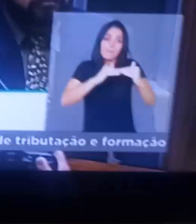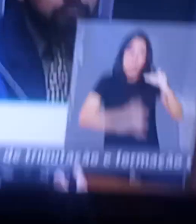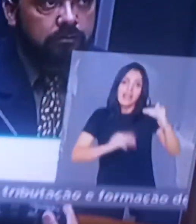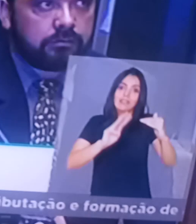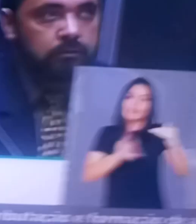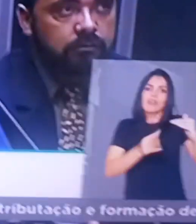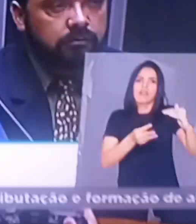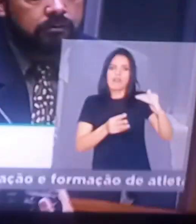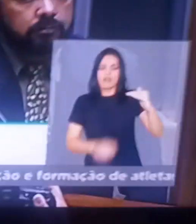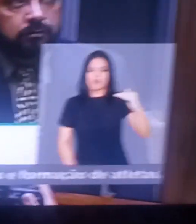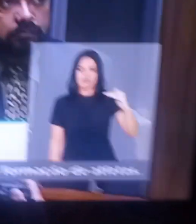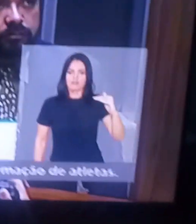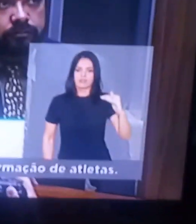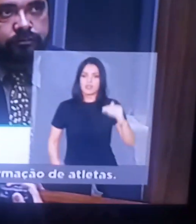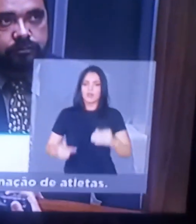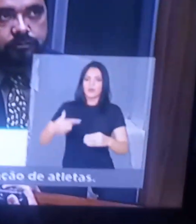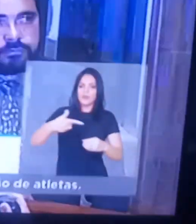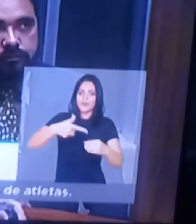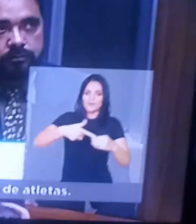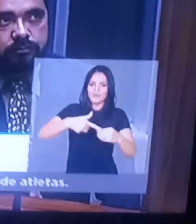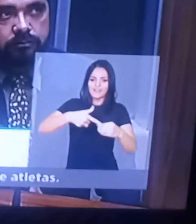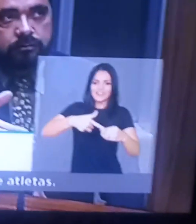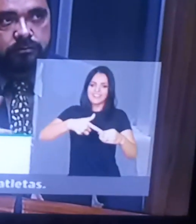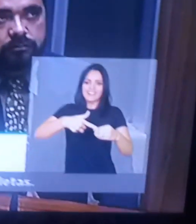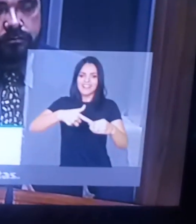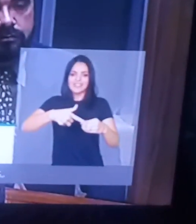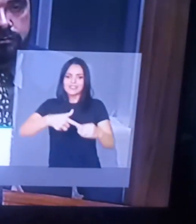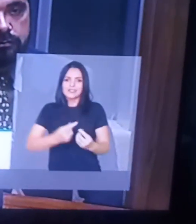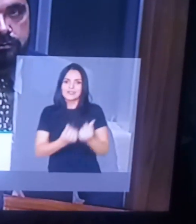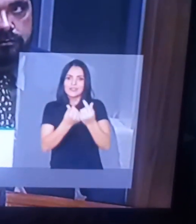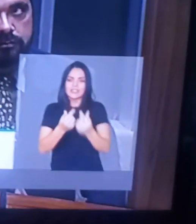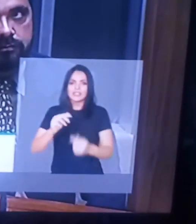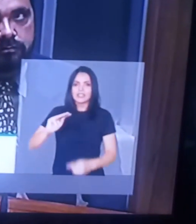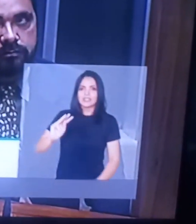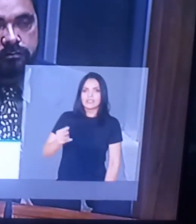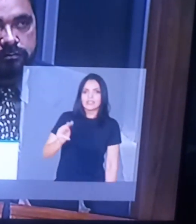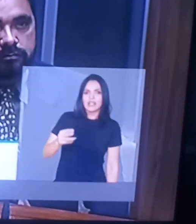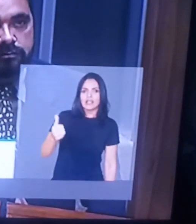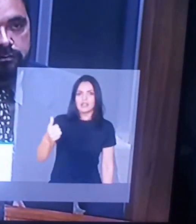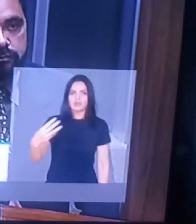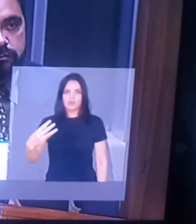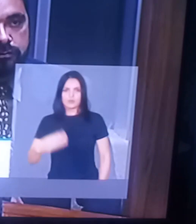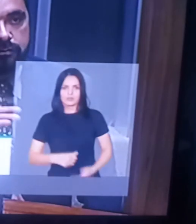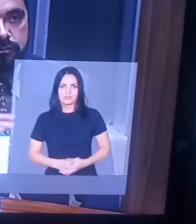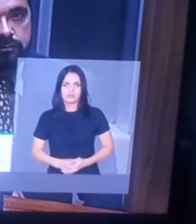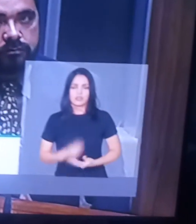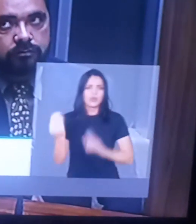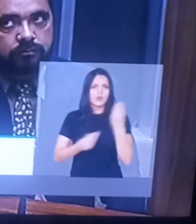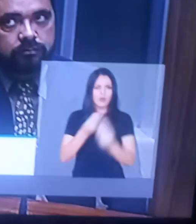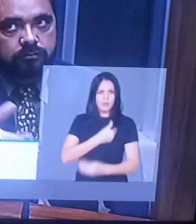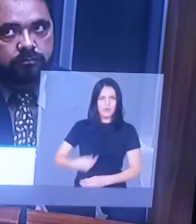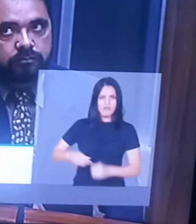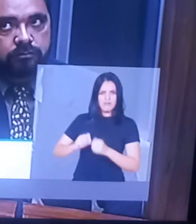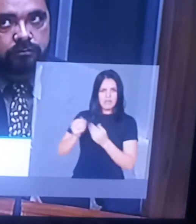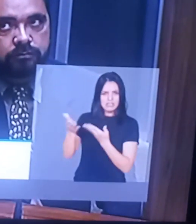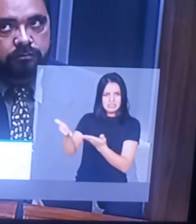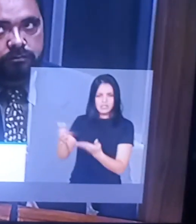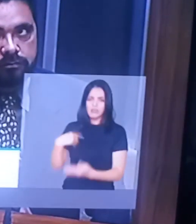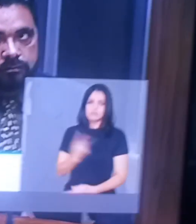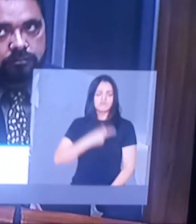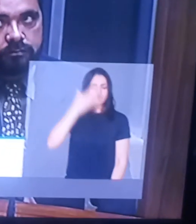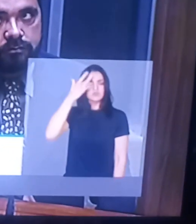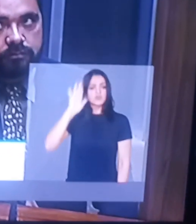3,00. A gasolina chegue no preço da bomba R$ 3,14. Do jeito que o governo vai fazer, nós não